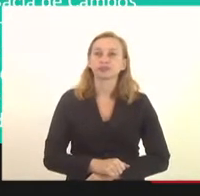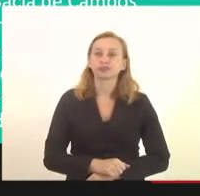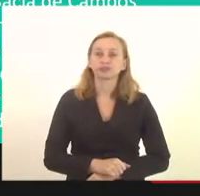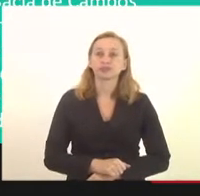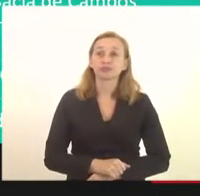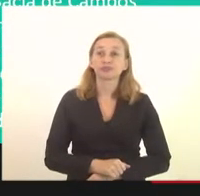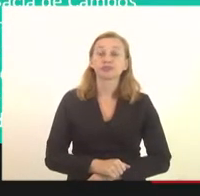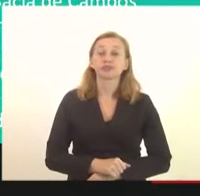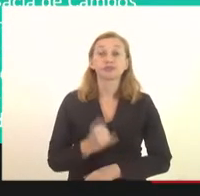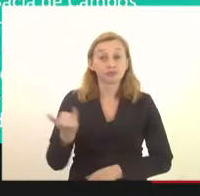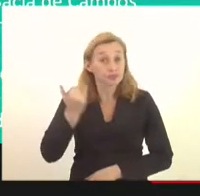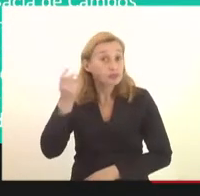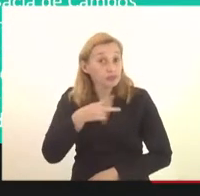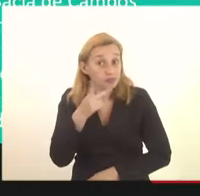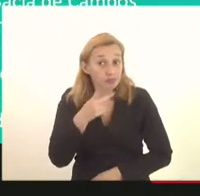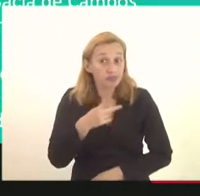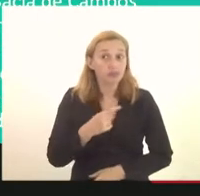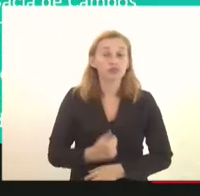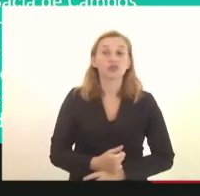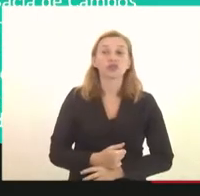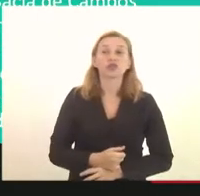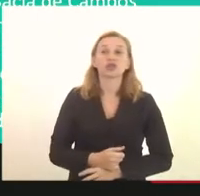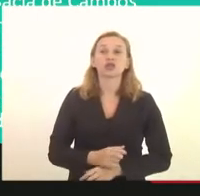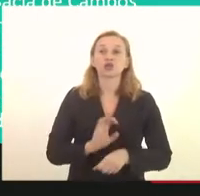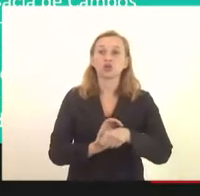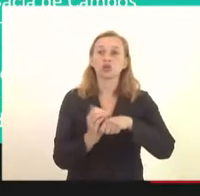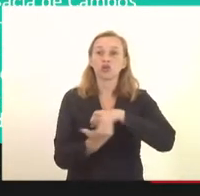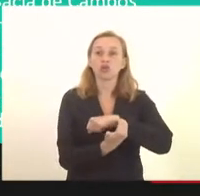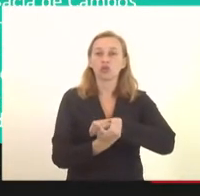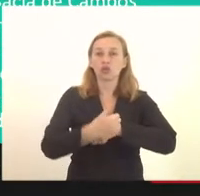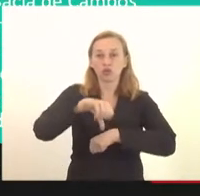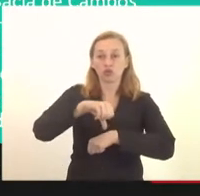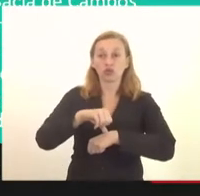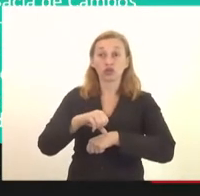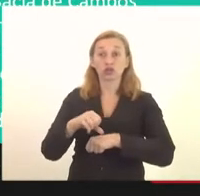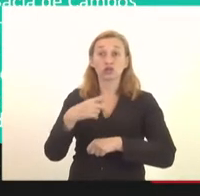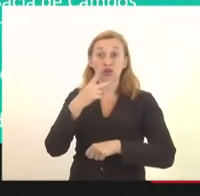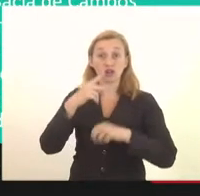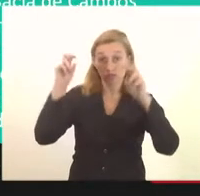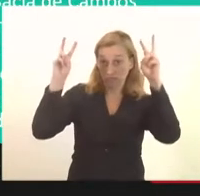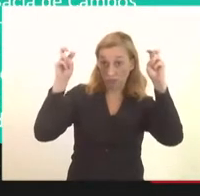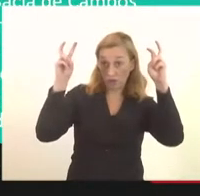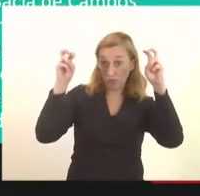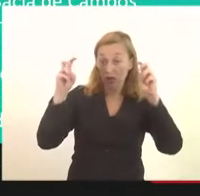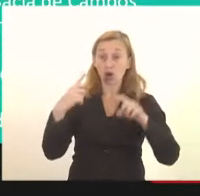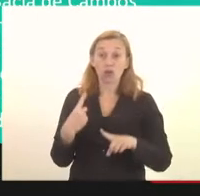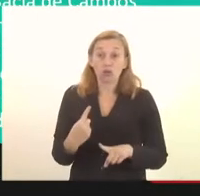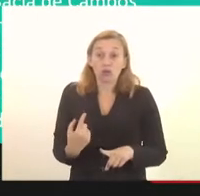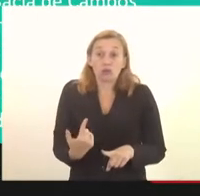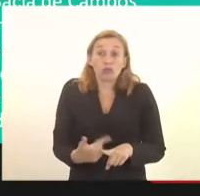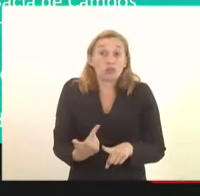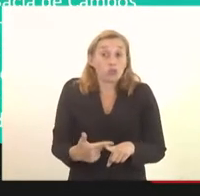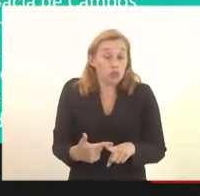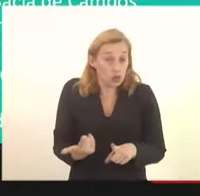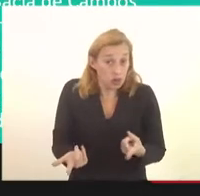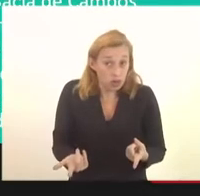É interessante ressaltar isso. Eu coloquei aqui a questão da Covid, porque ela tem sido muito, tem nos penalizado tanto, não é mesmo?